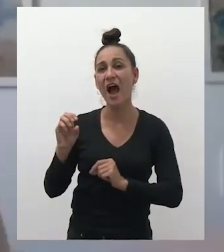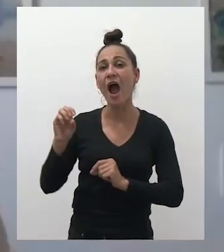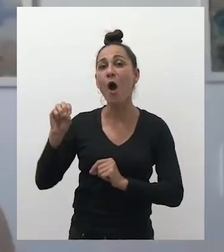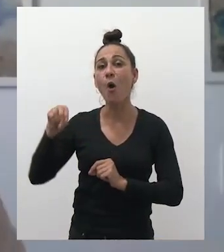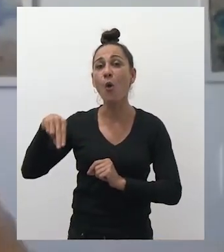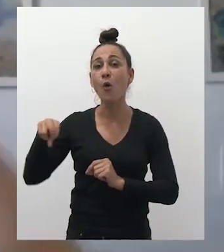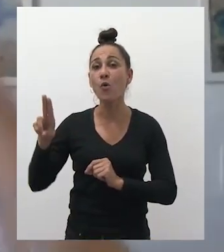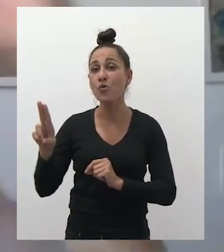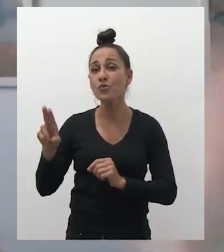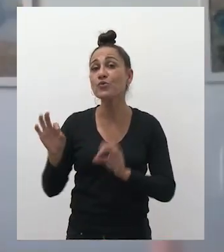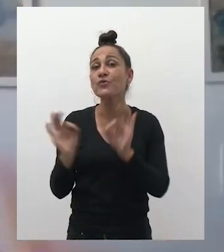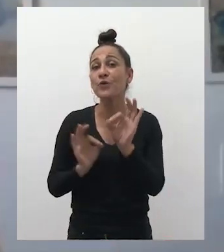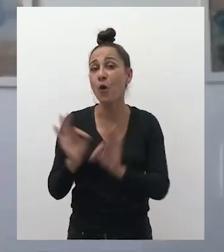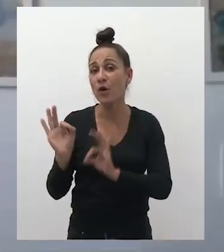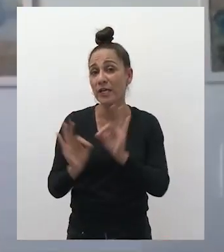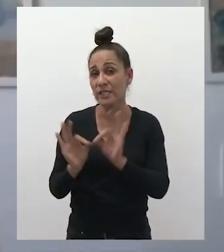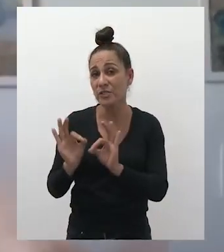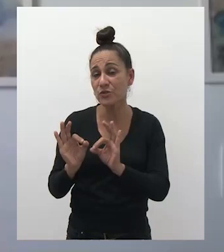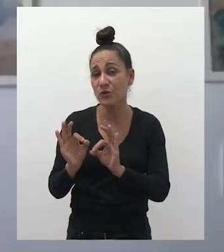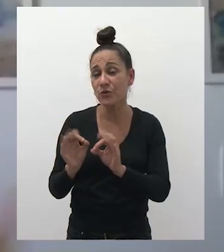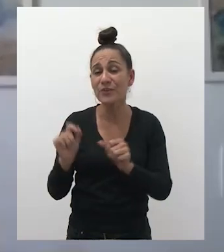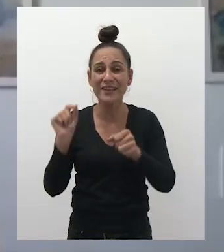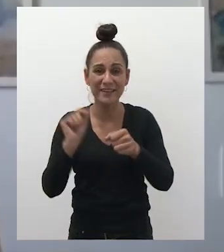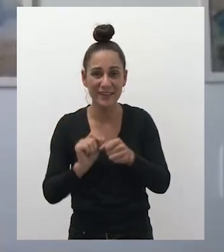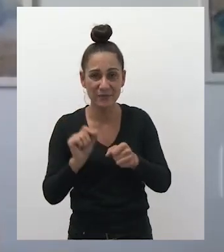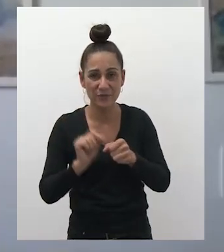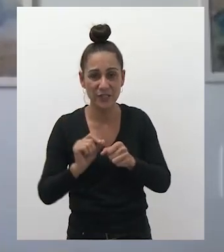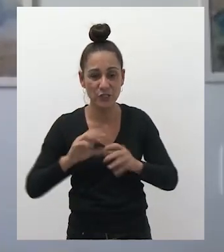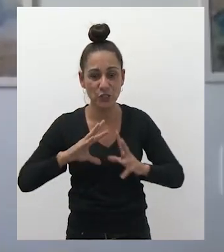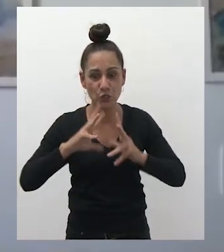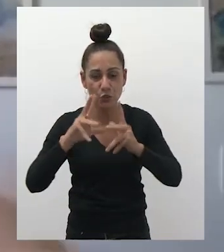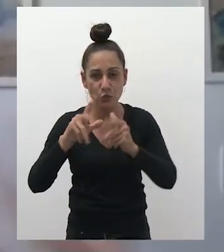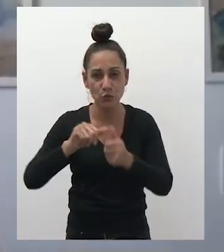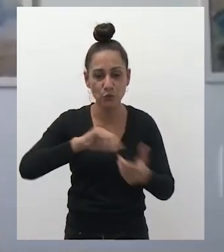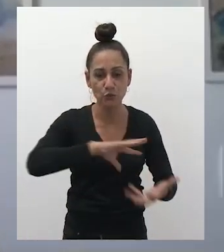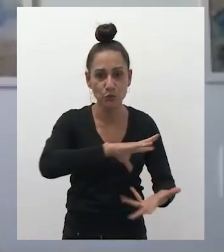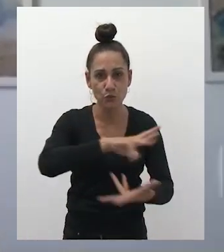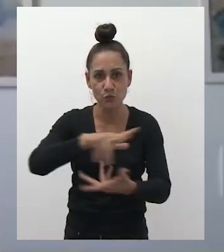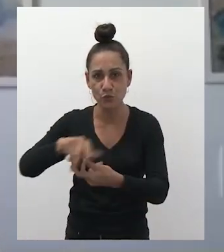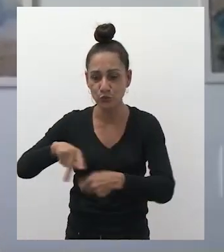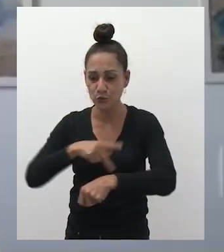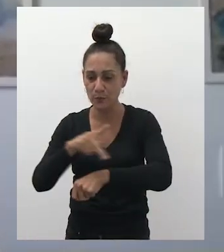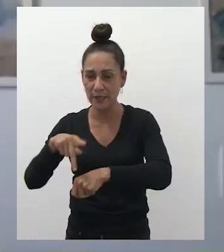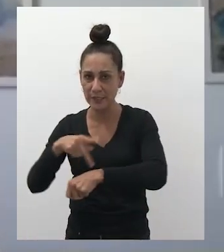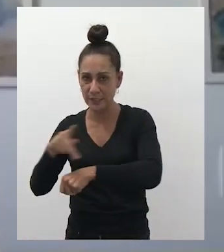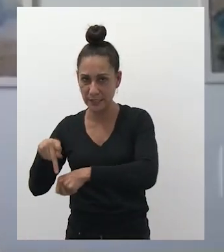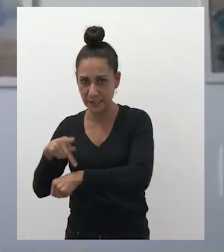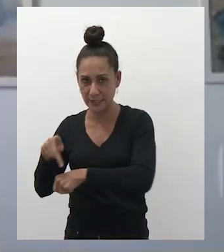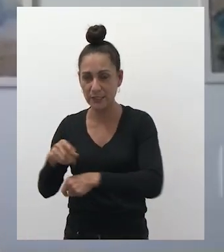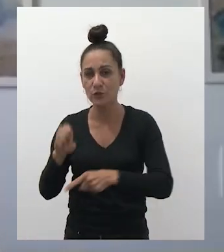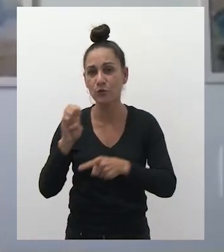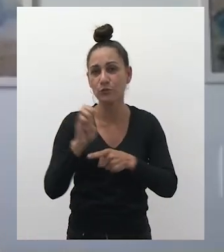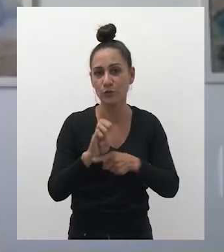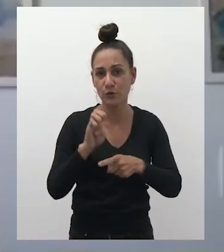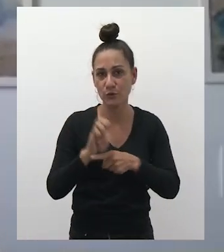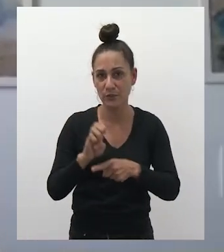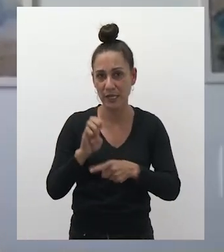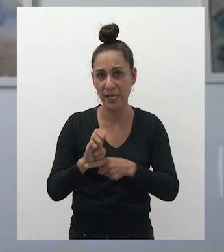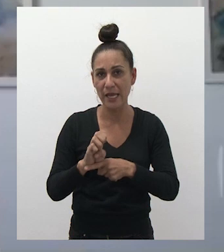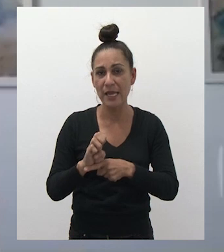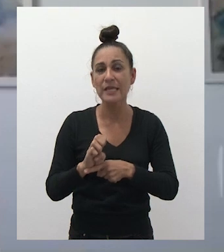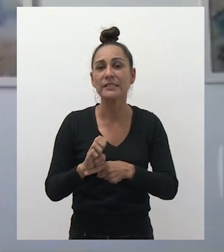organização internacional multilateral que envolve todos os países que são reconhecidos como estados, como o